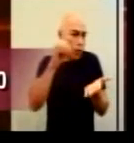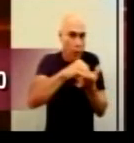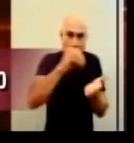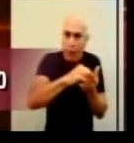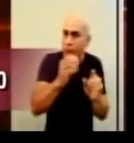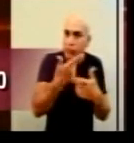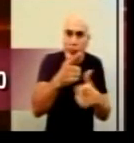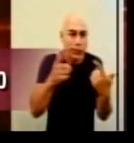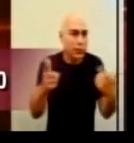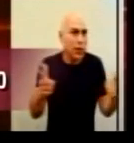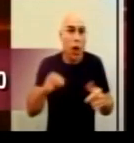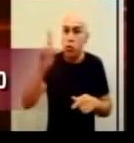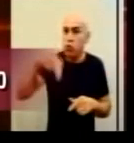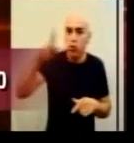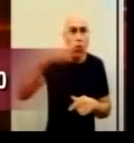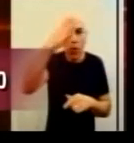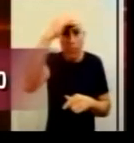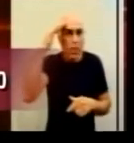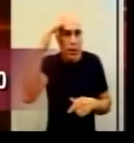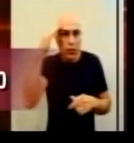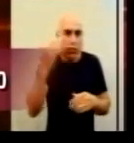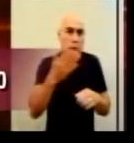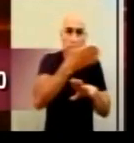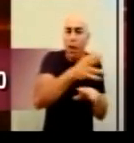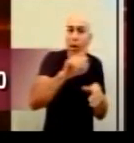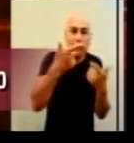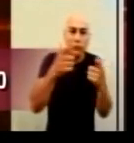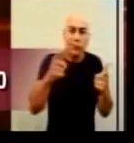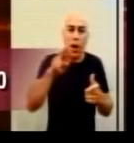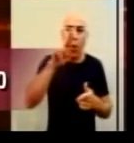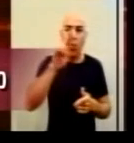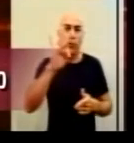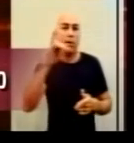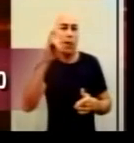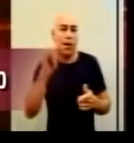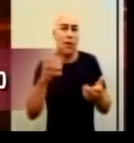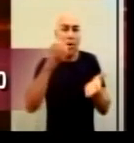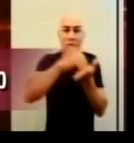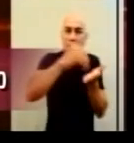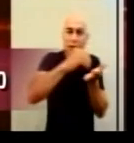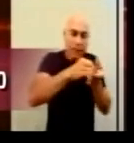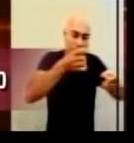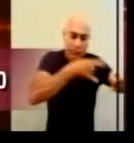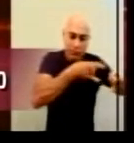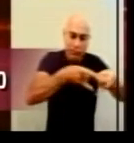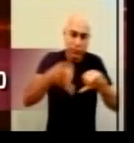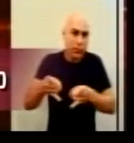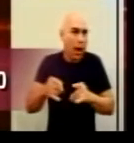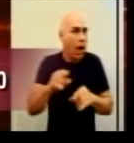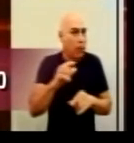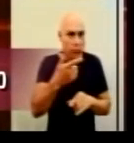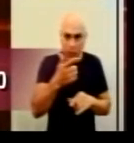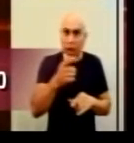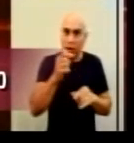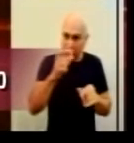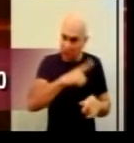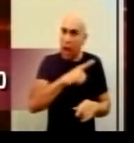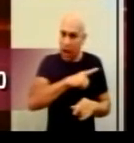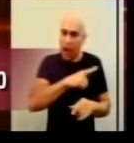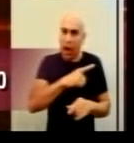nenhum paciente aqui do município sem UTI por falta do leito de UTI. Isso é muito importante a gente